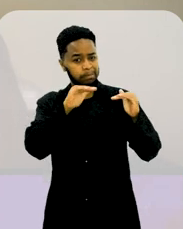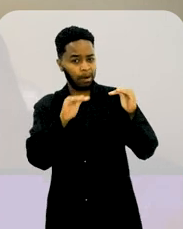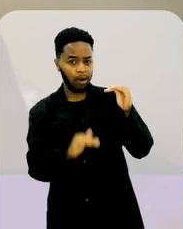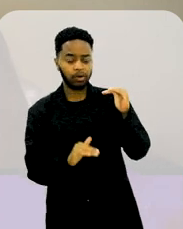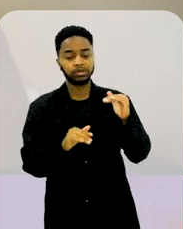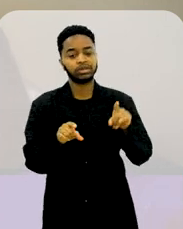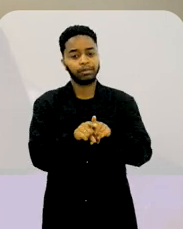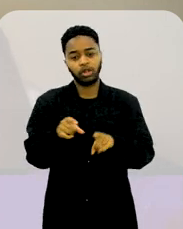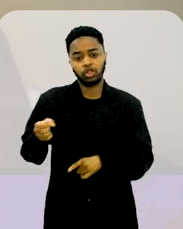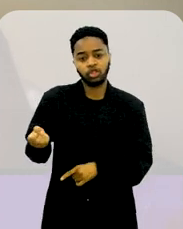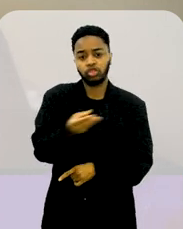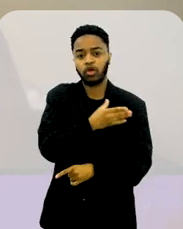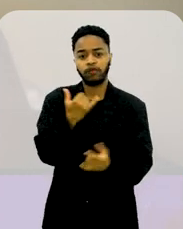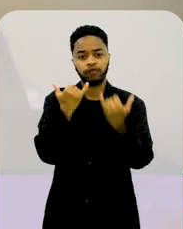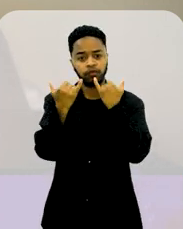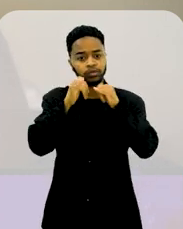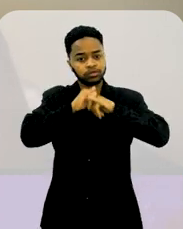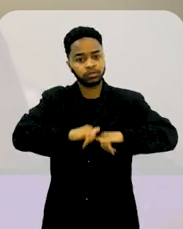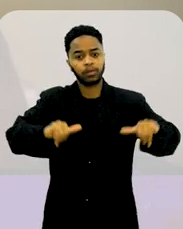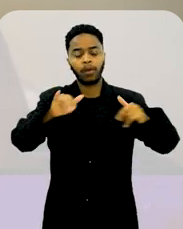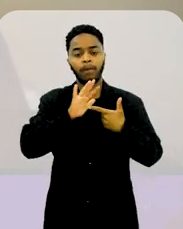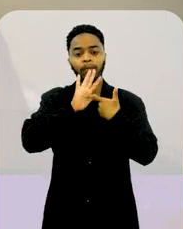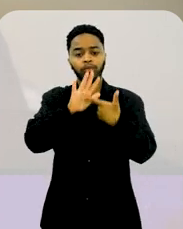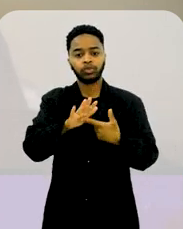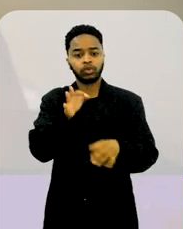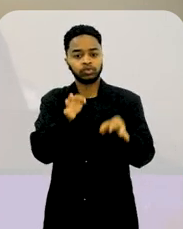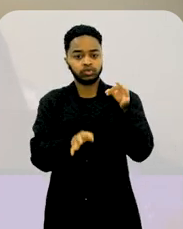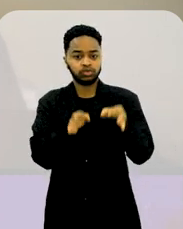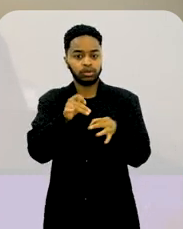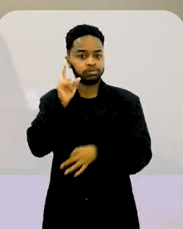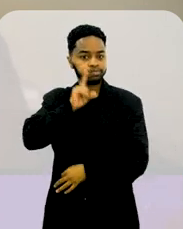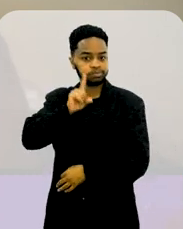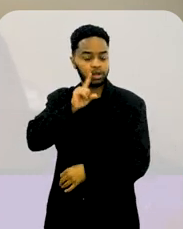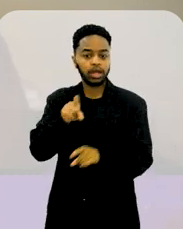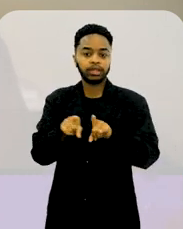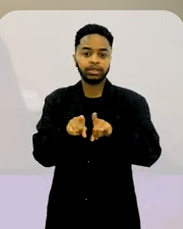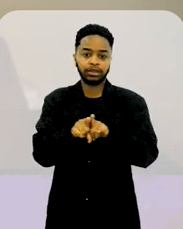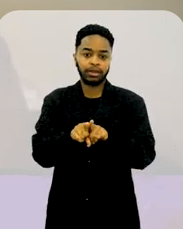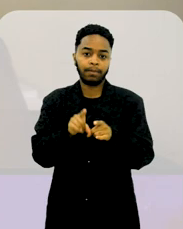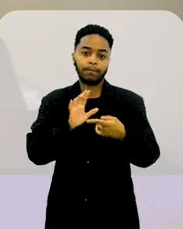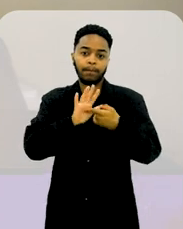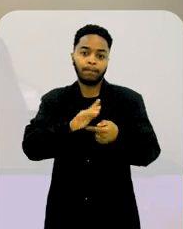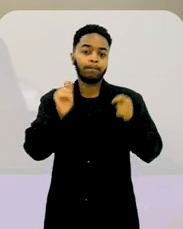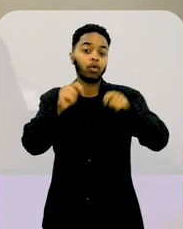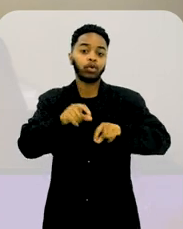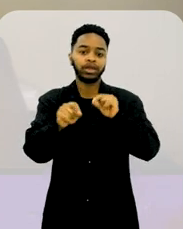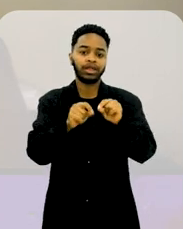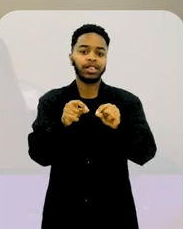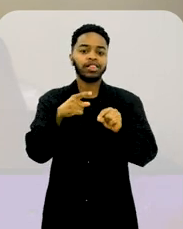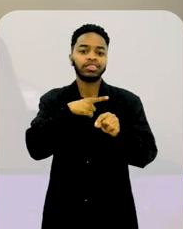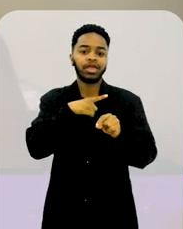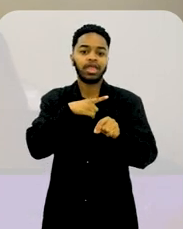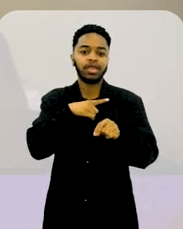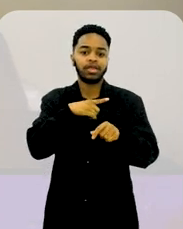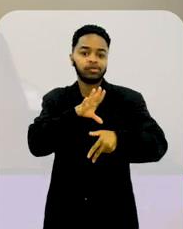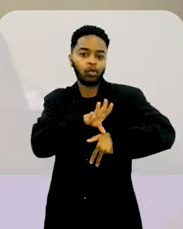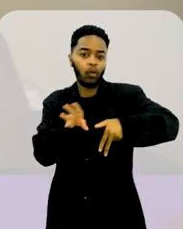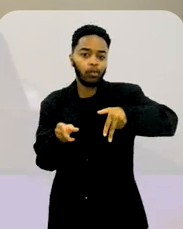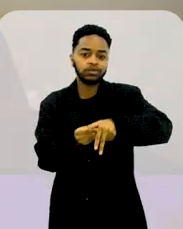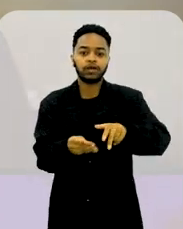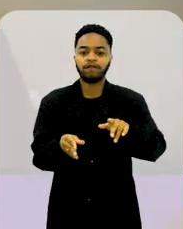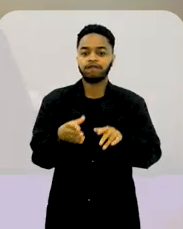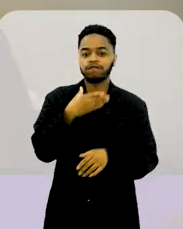apresentou aí a justiça norte-americana com possibilidade de envolvimento em Fraude em